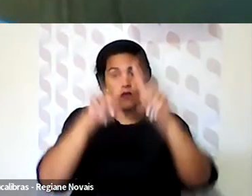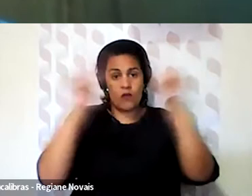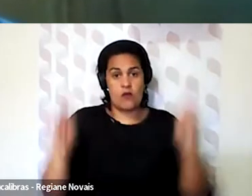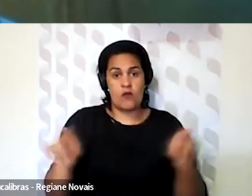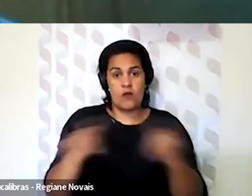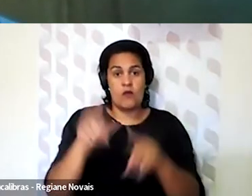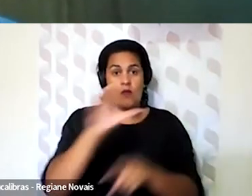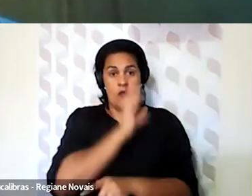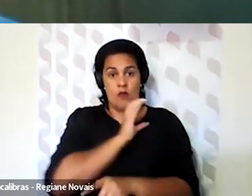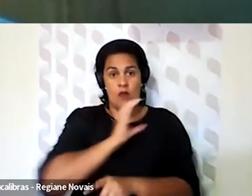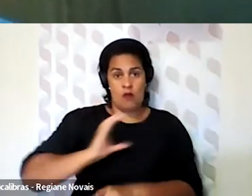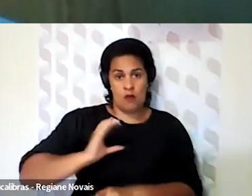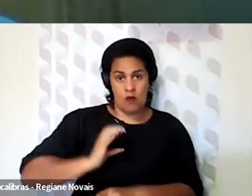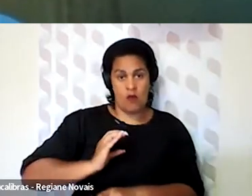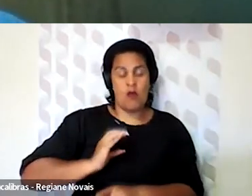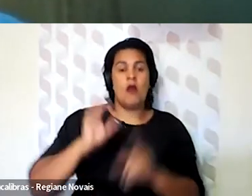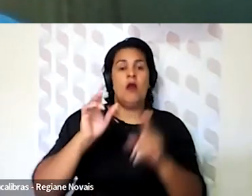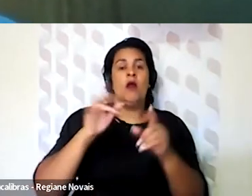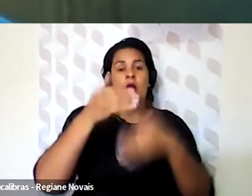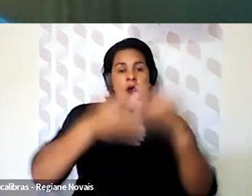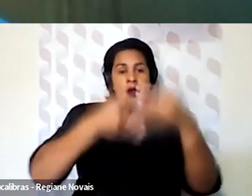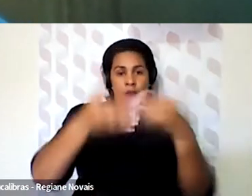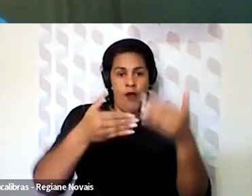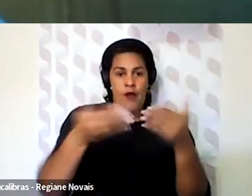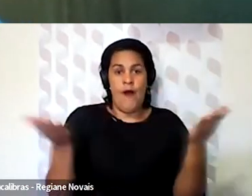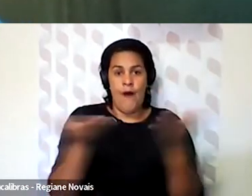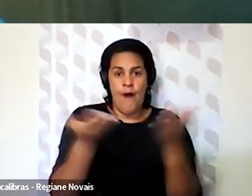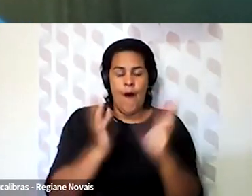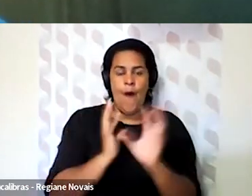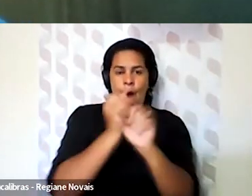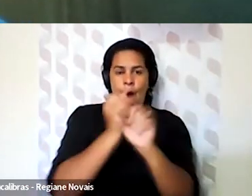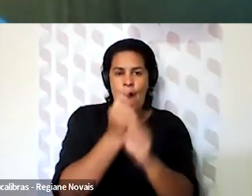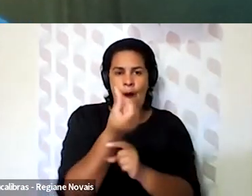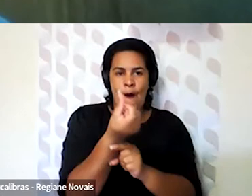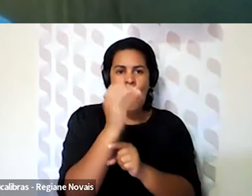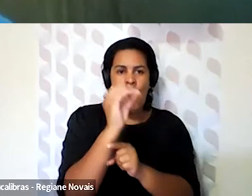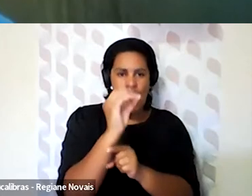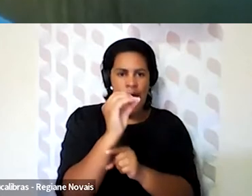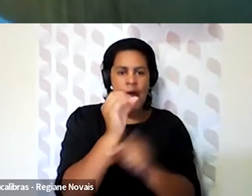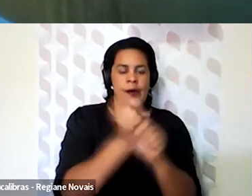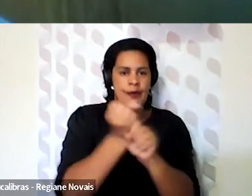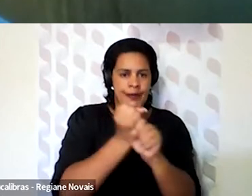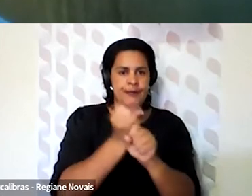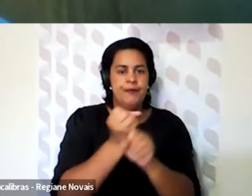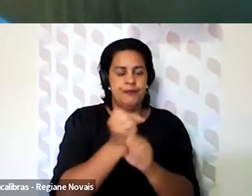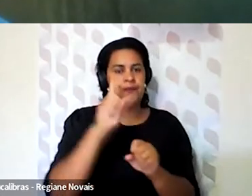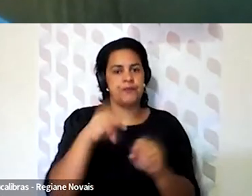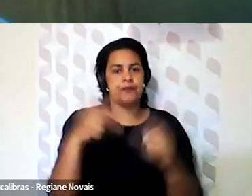brasileiro. Esse ano faz 60 anos dessa conferência, né? E